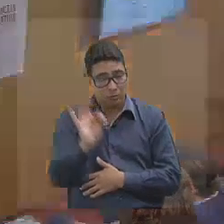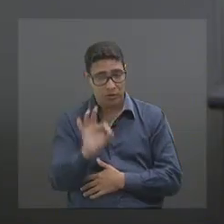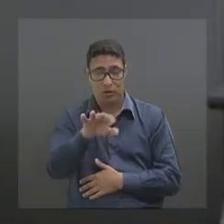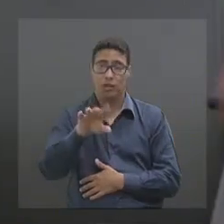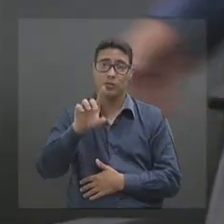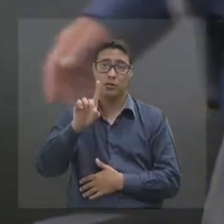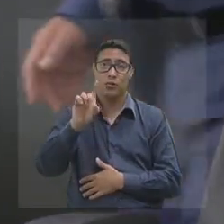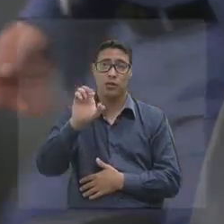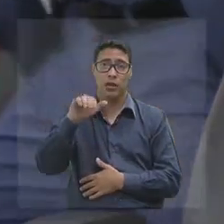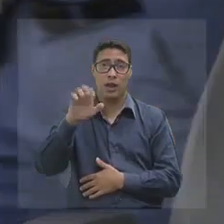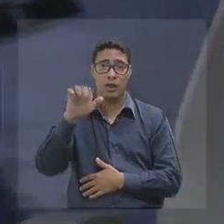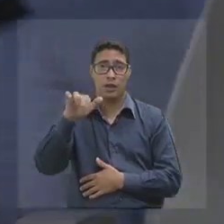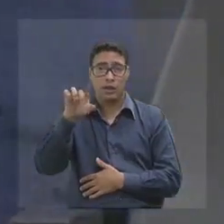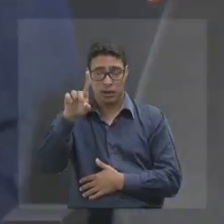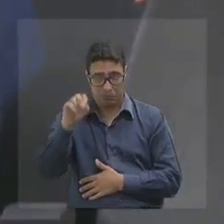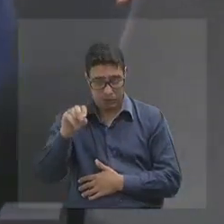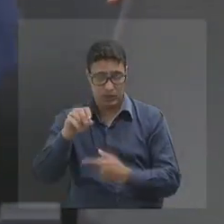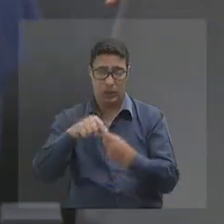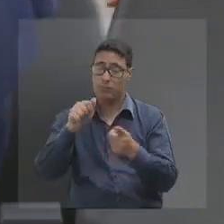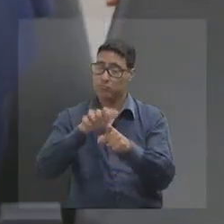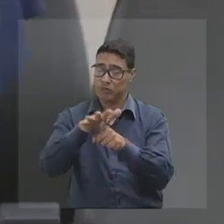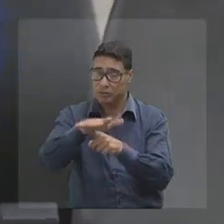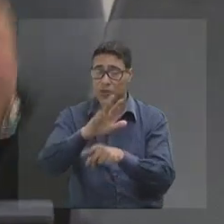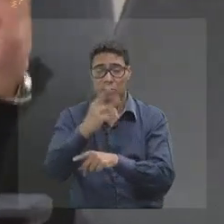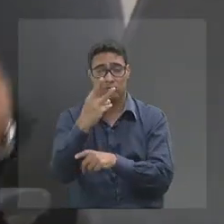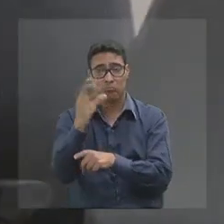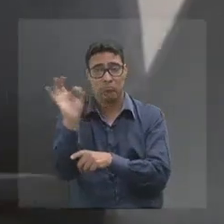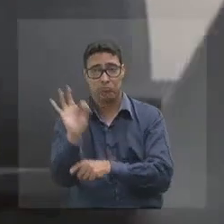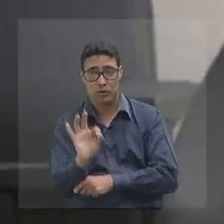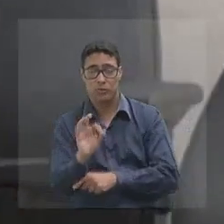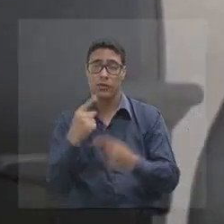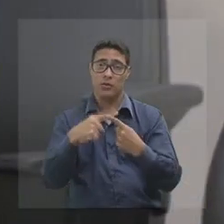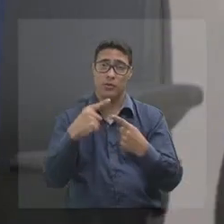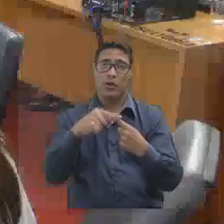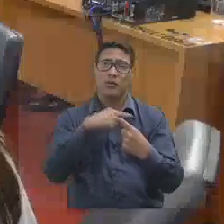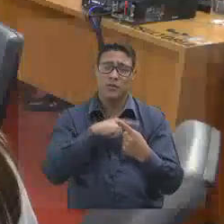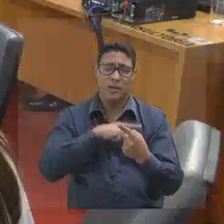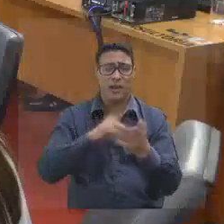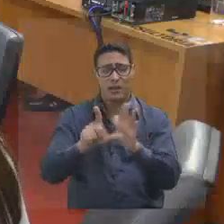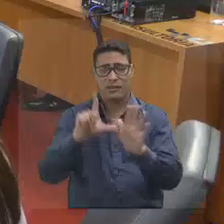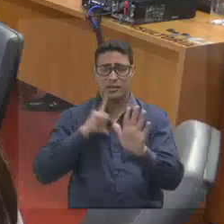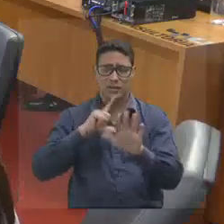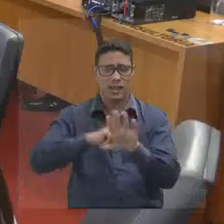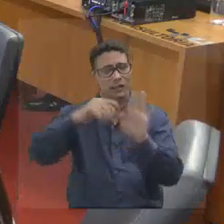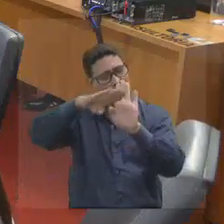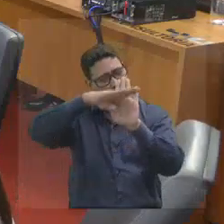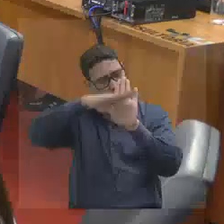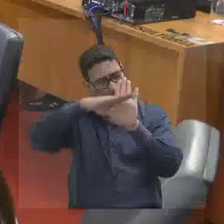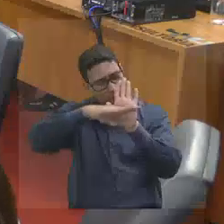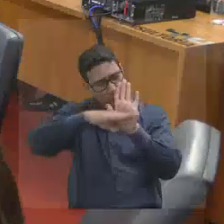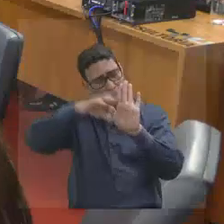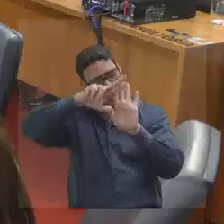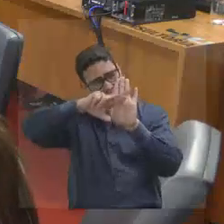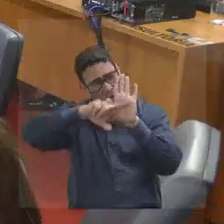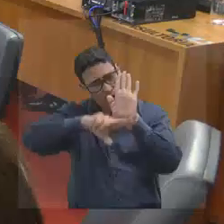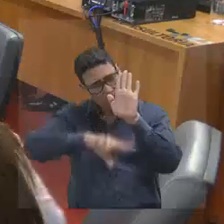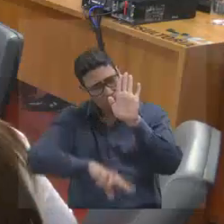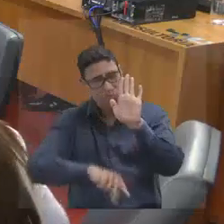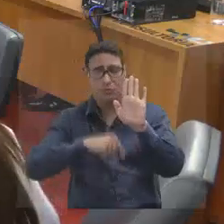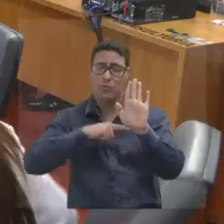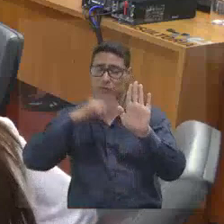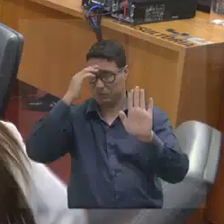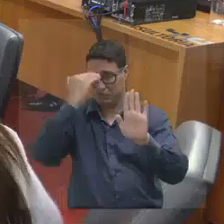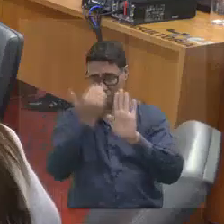eu posso até lhe passar nessas informações porque tem uma série de pré-requisitos para aderir A Daia corretiva